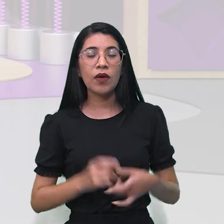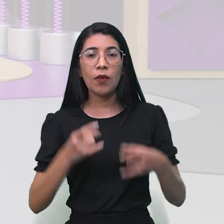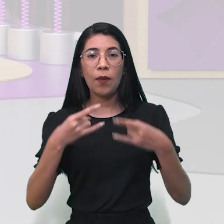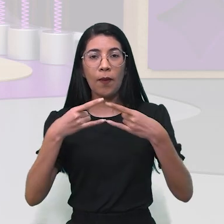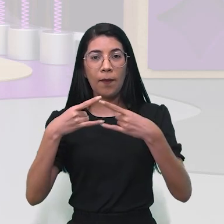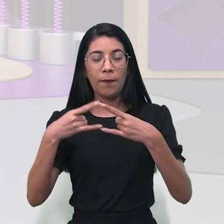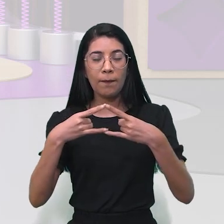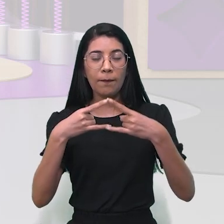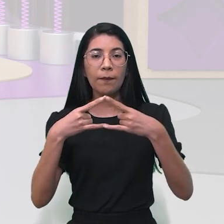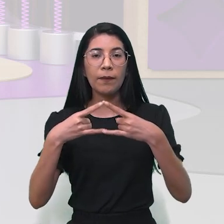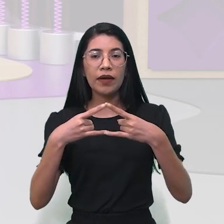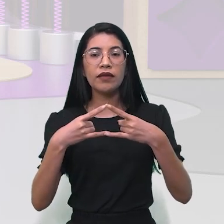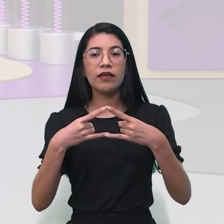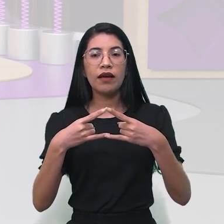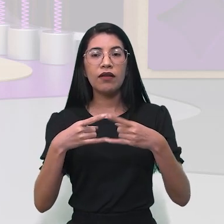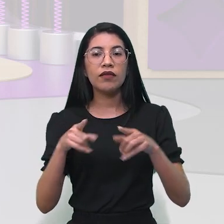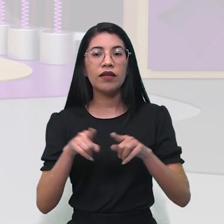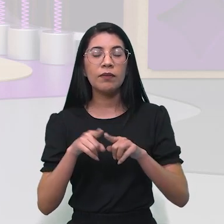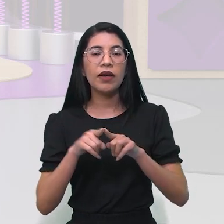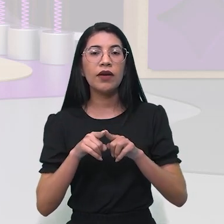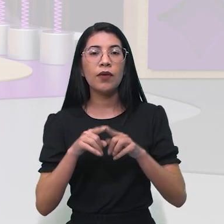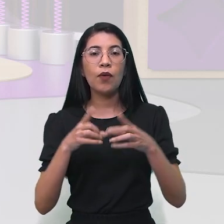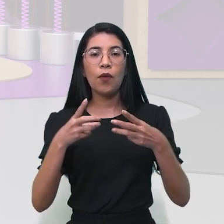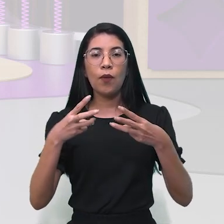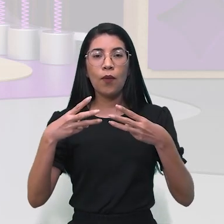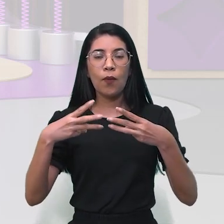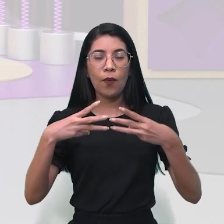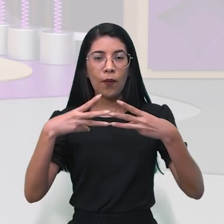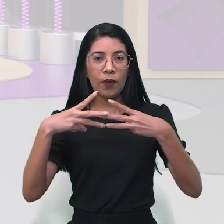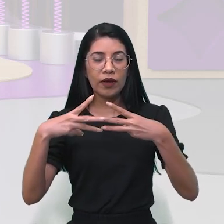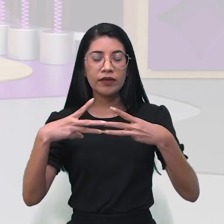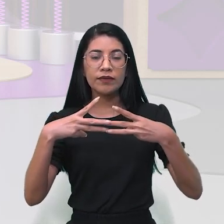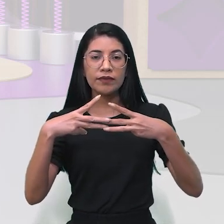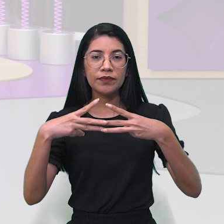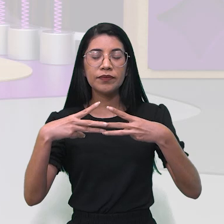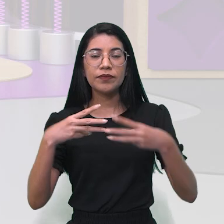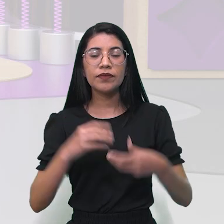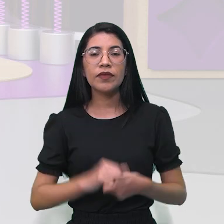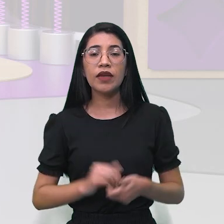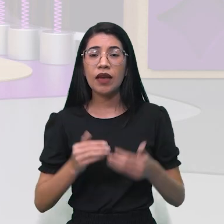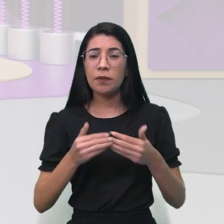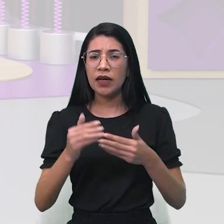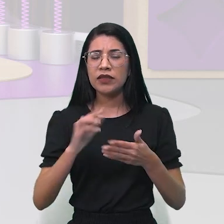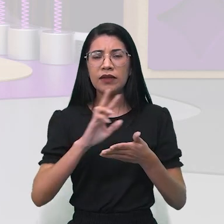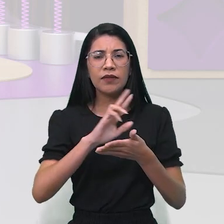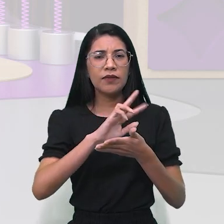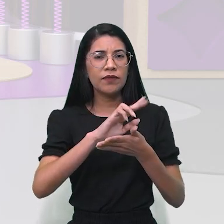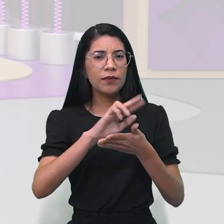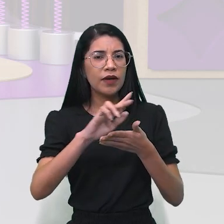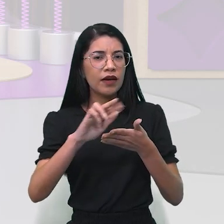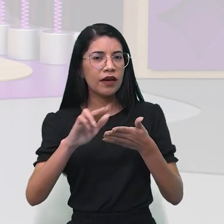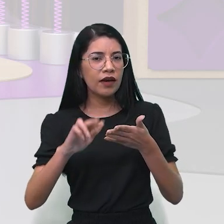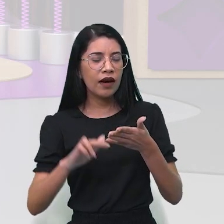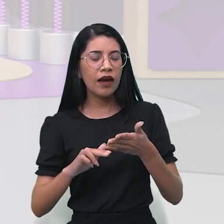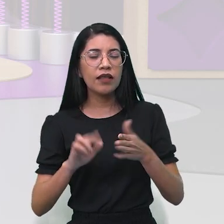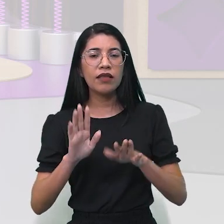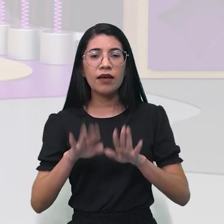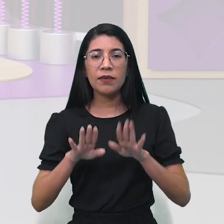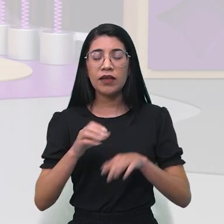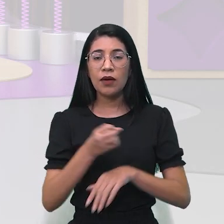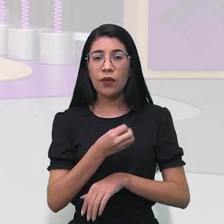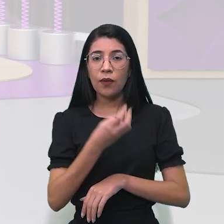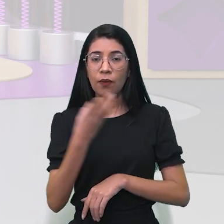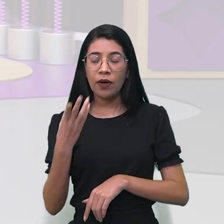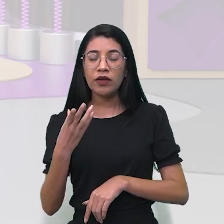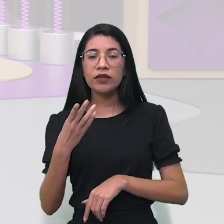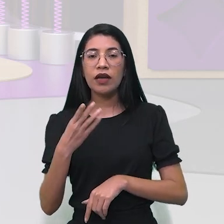o pentágono, temos o hexágono, tá? E a partir daí, à medida que vai